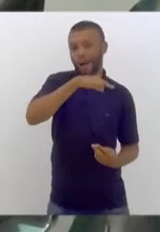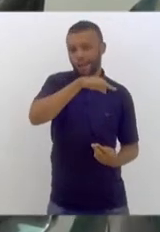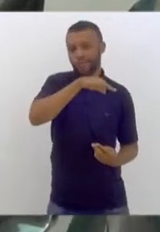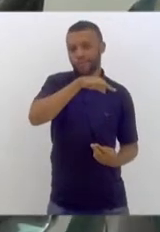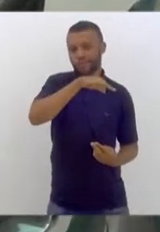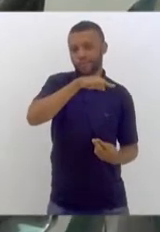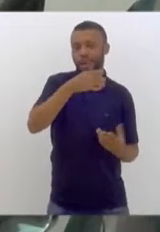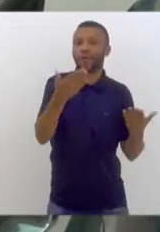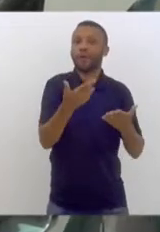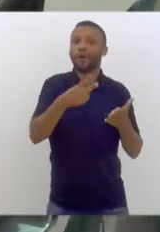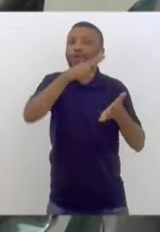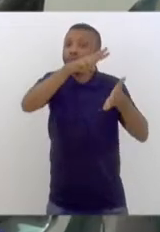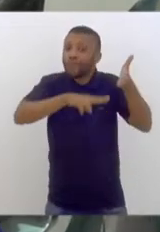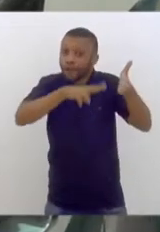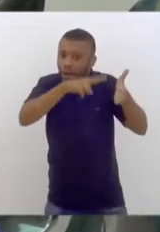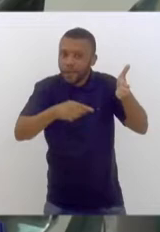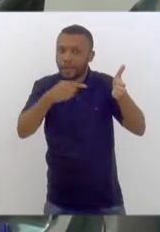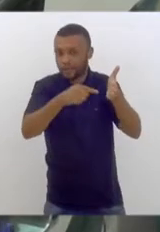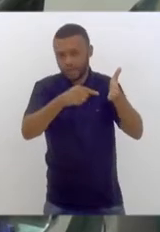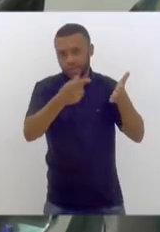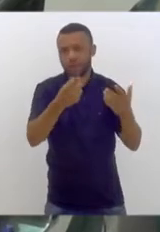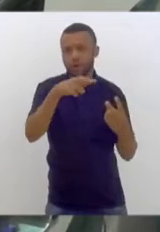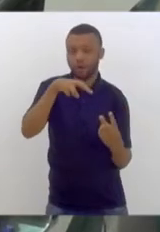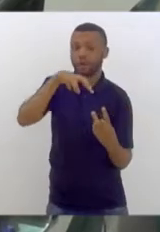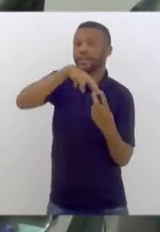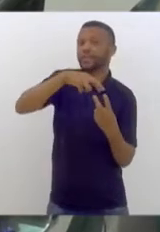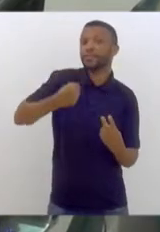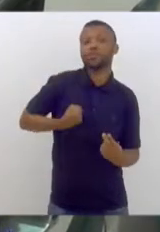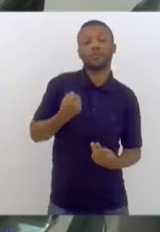4 e vou lê-lo. 4.